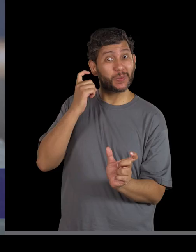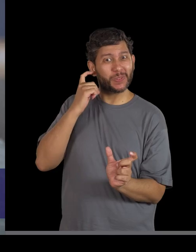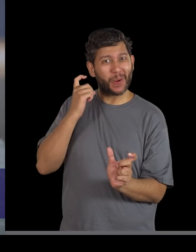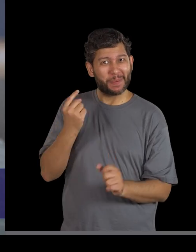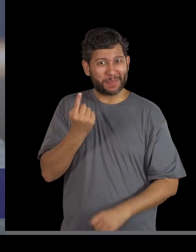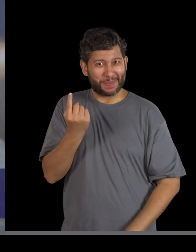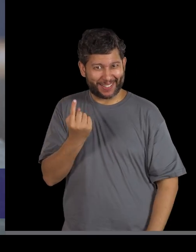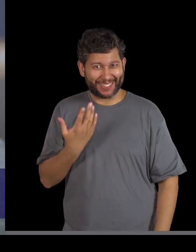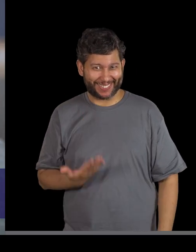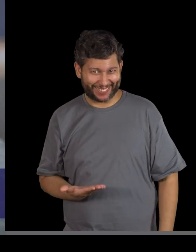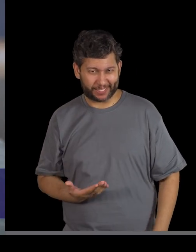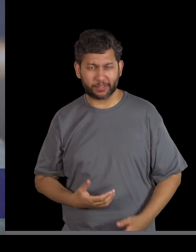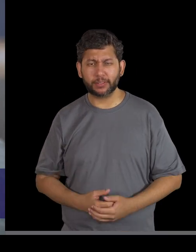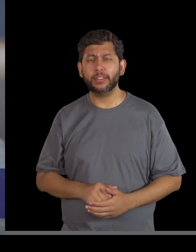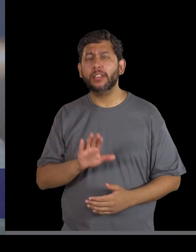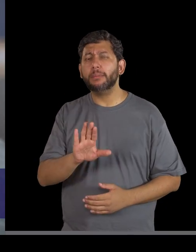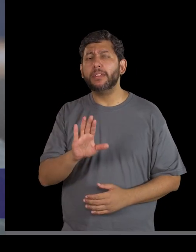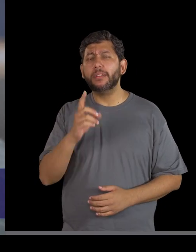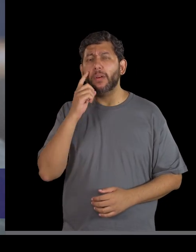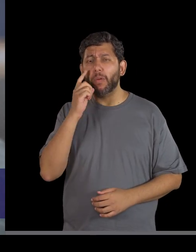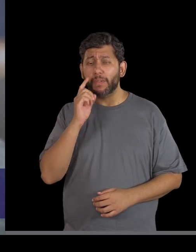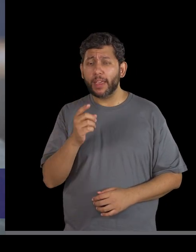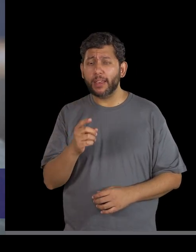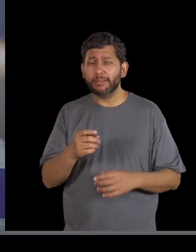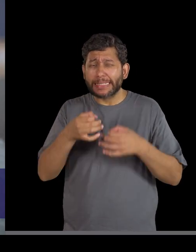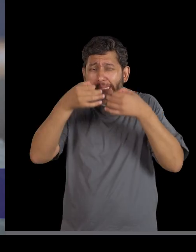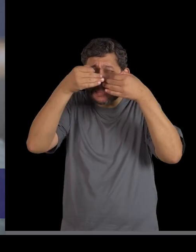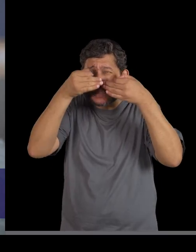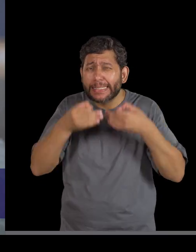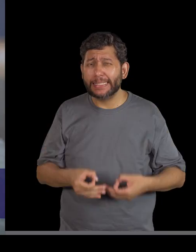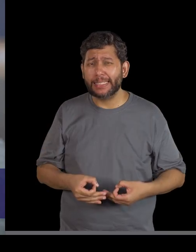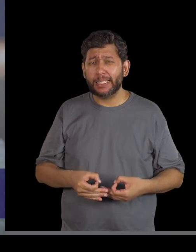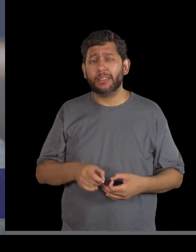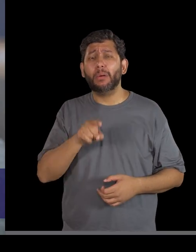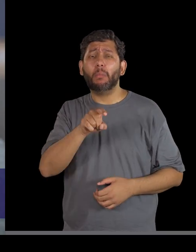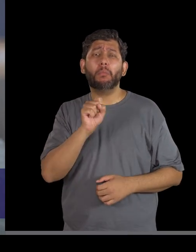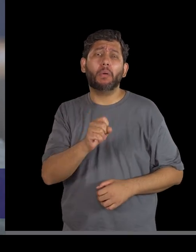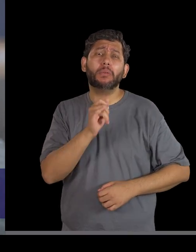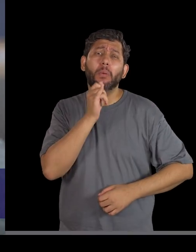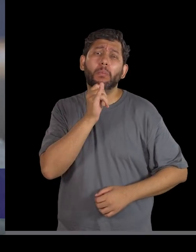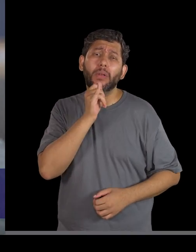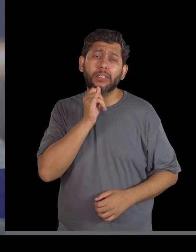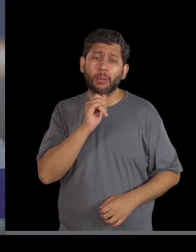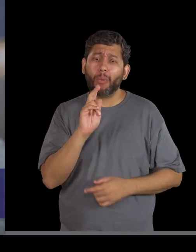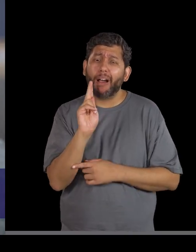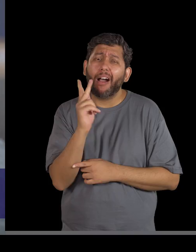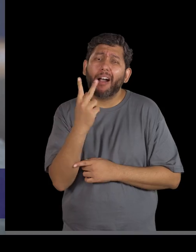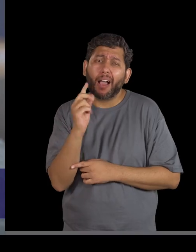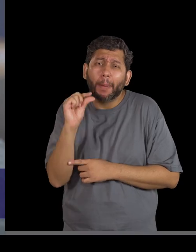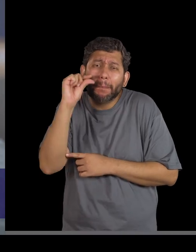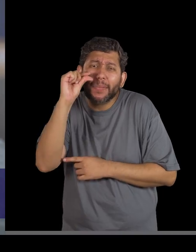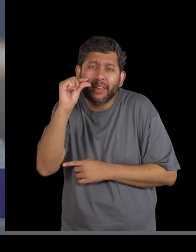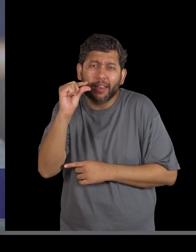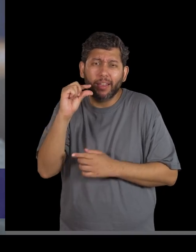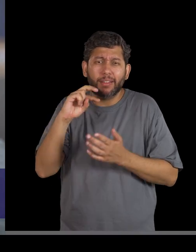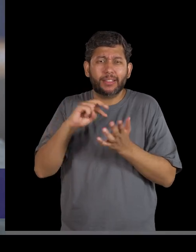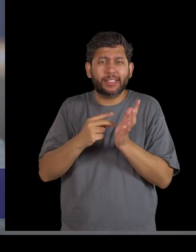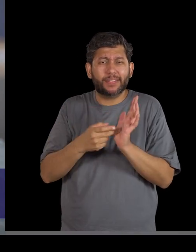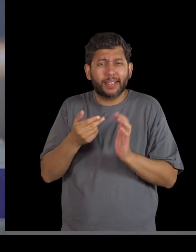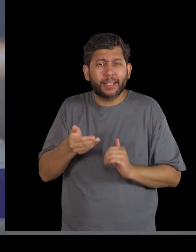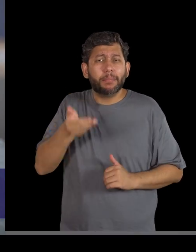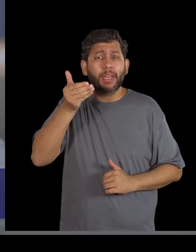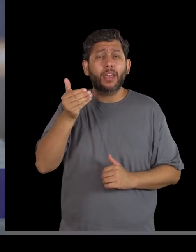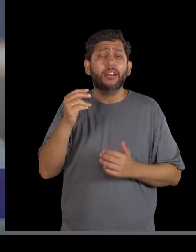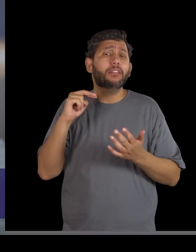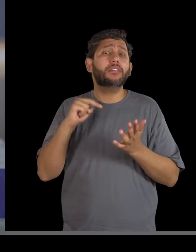a primeira, pay, e é isso. Para deixar essa transcrição mais precisa, você pode colocar também um Hzinho pequeno depois do